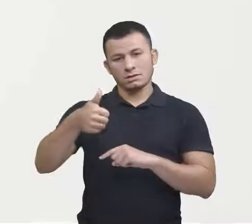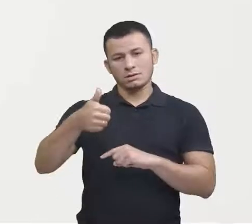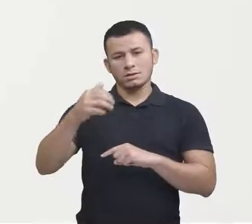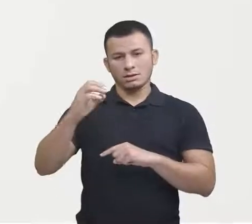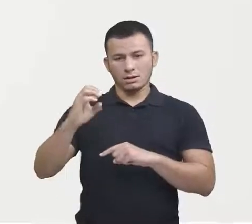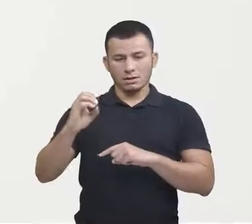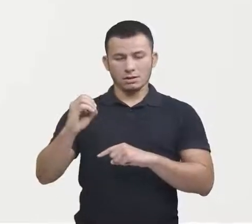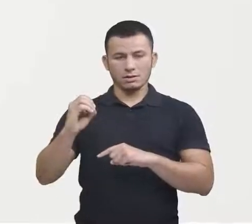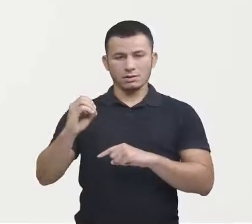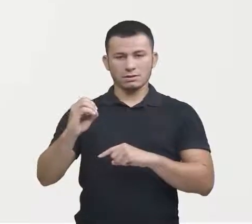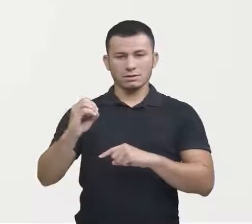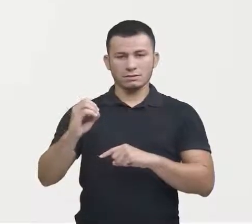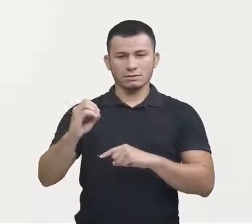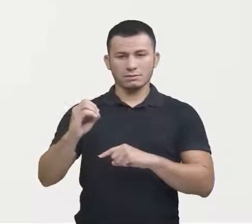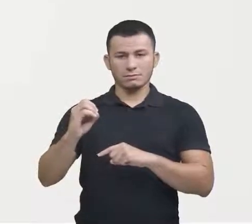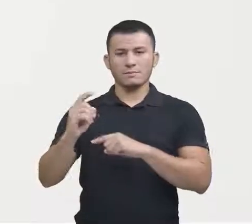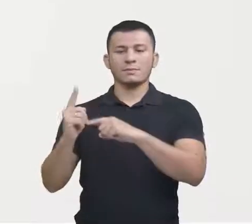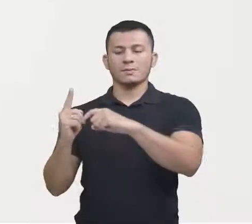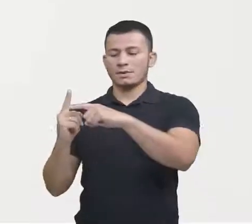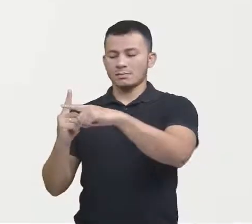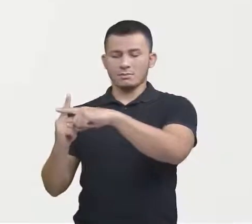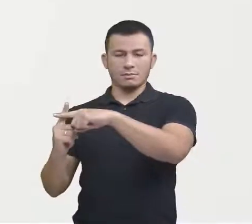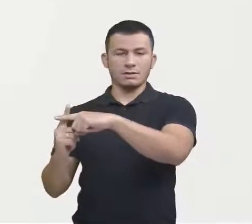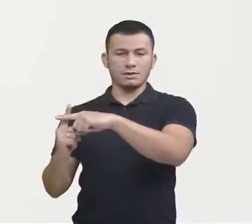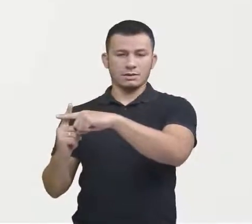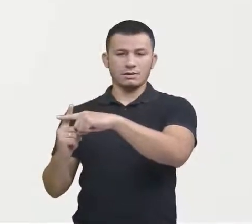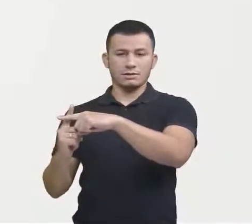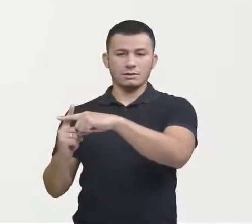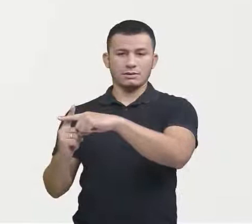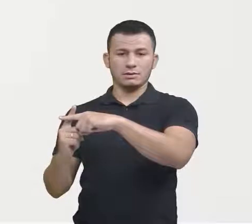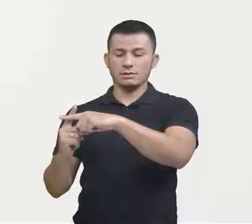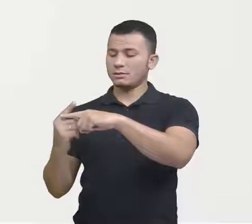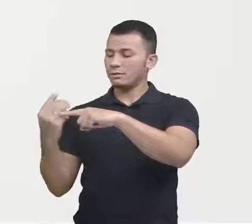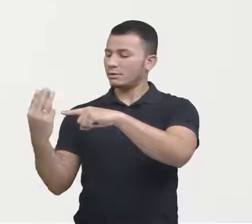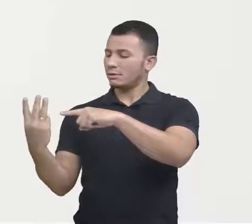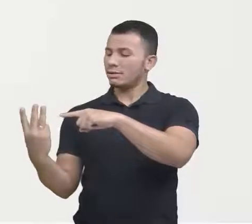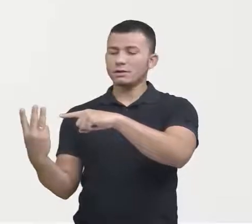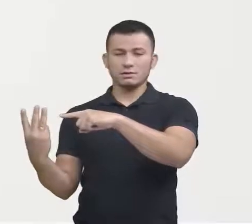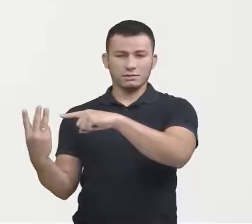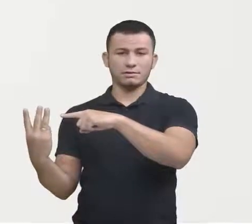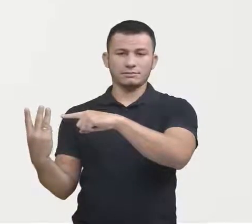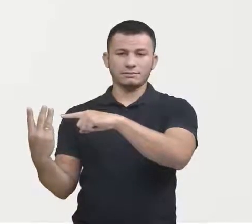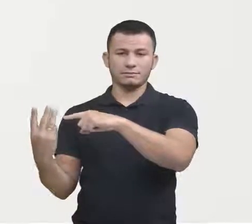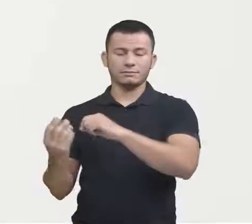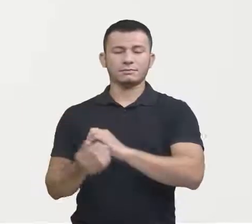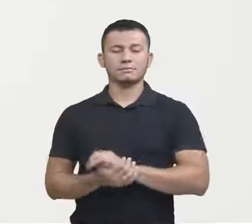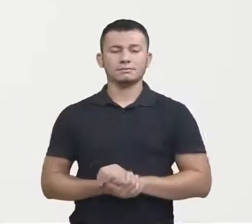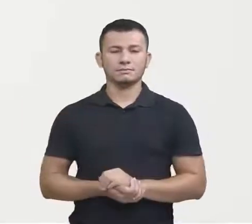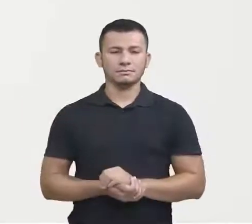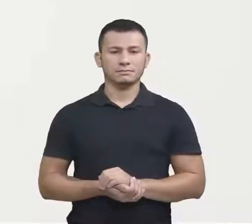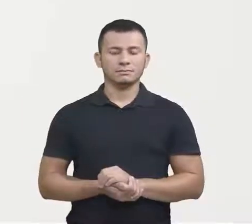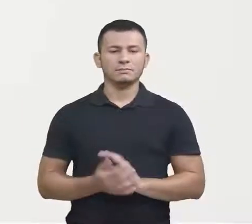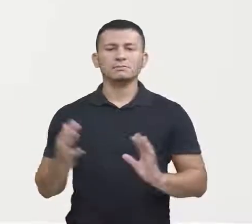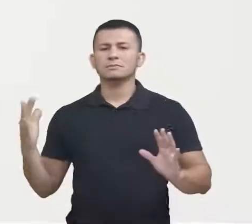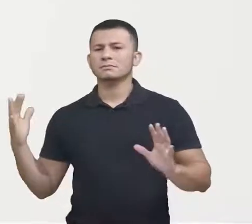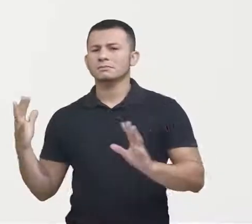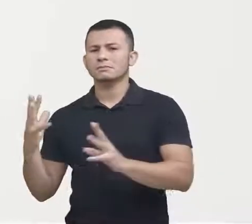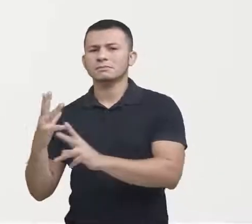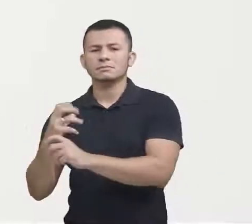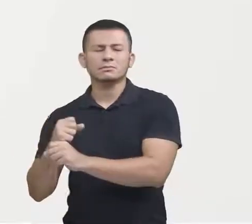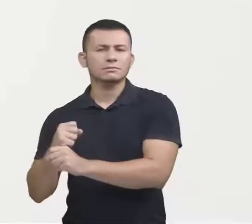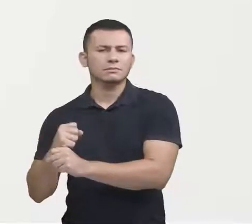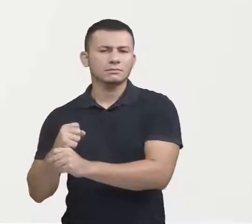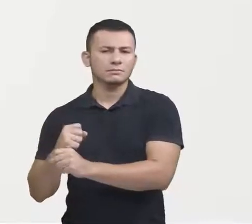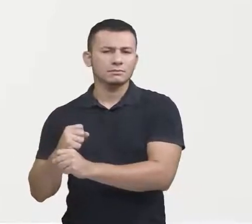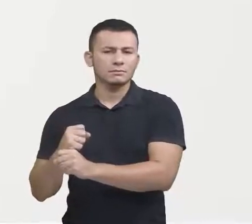10 + 3 E aí eu formei o